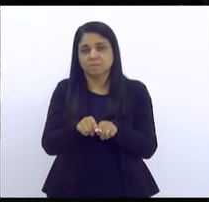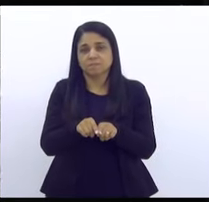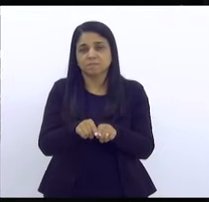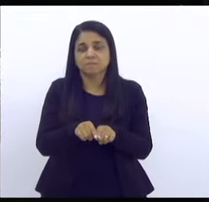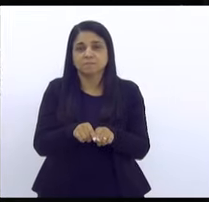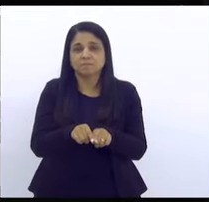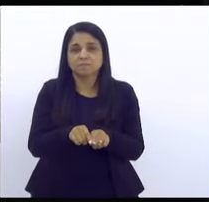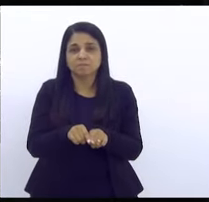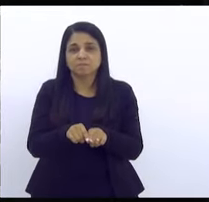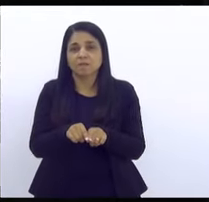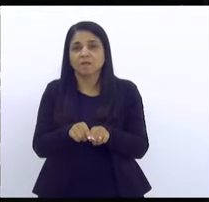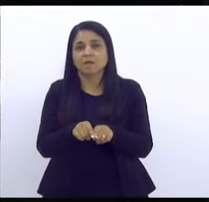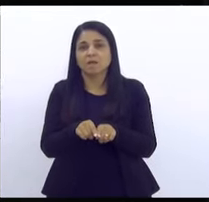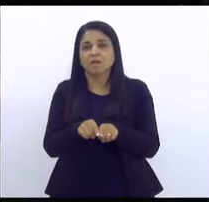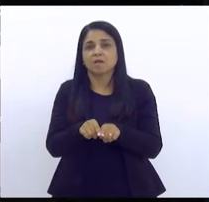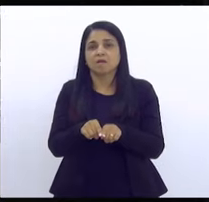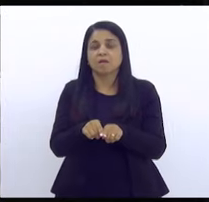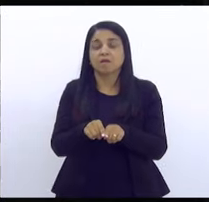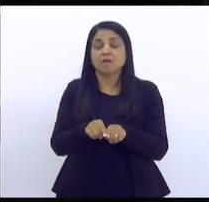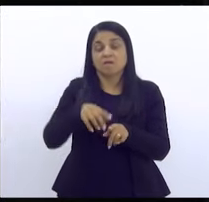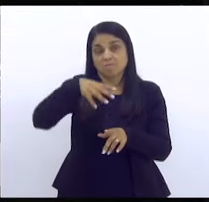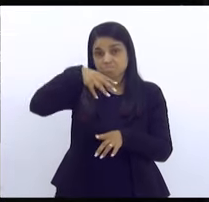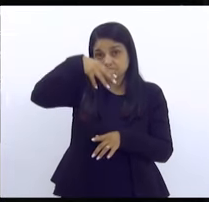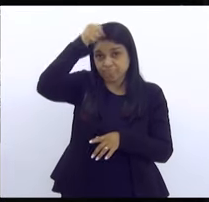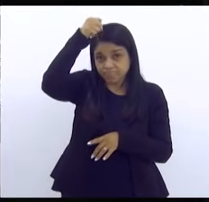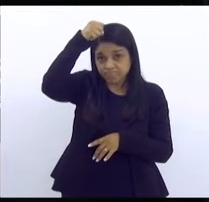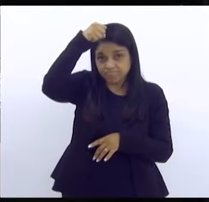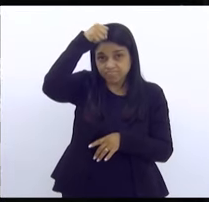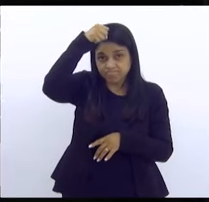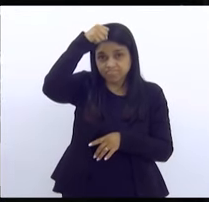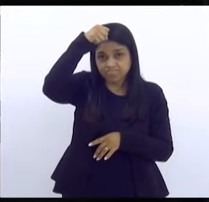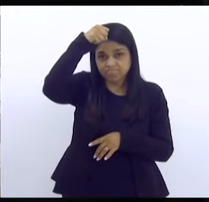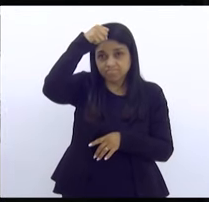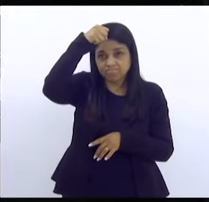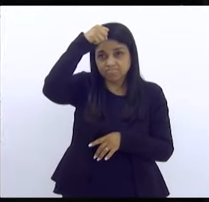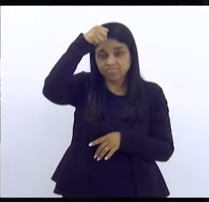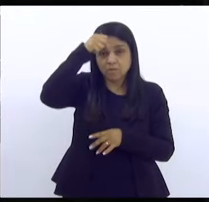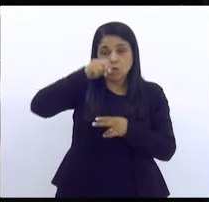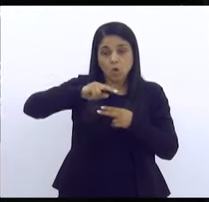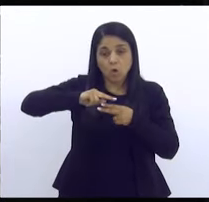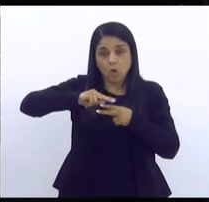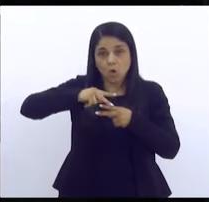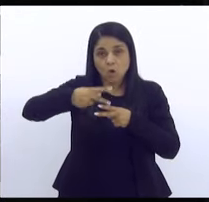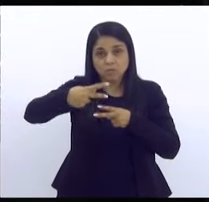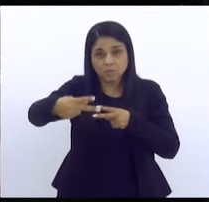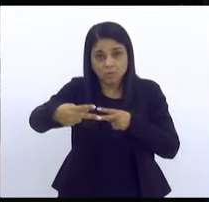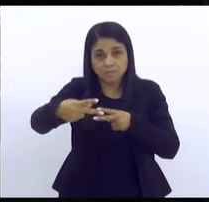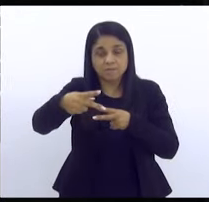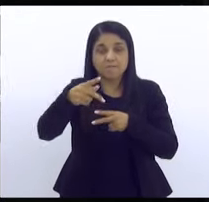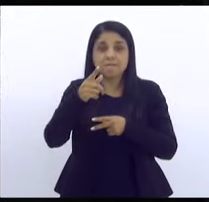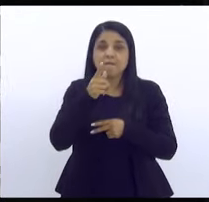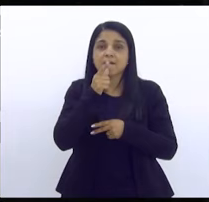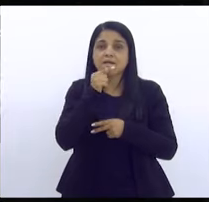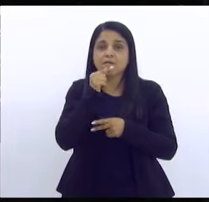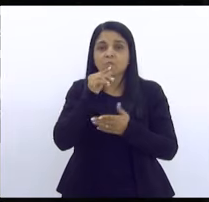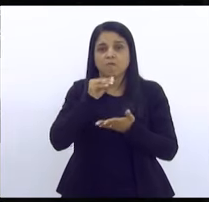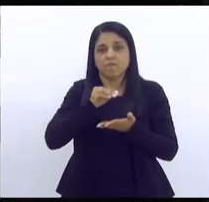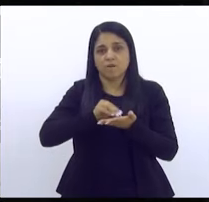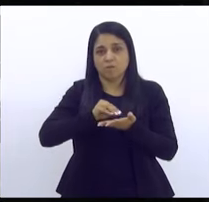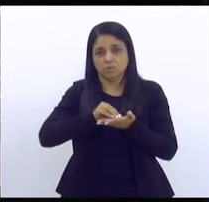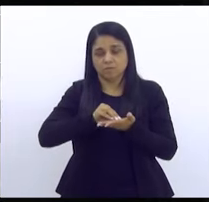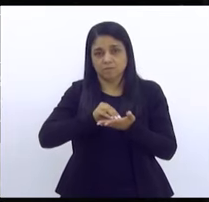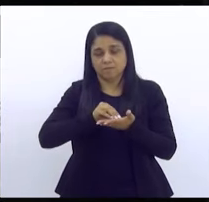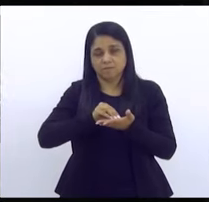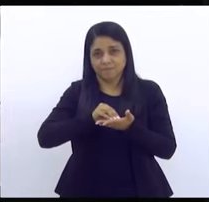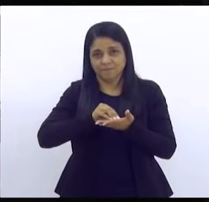que a própria falta de luz traz como consequência também a falta d'água em cidades periféricas, porque